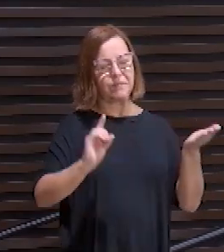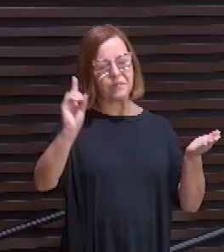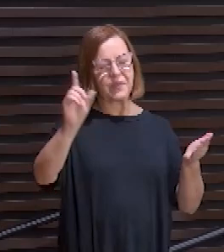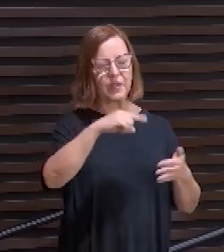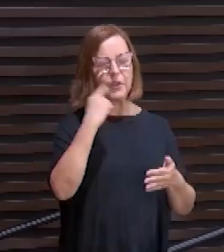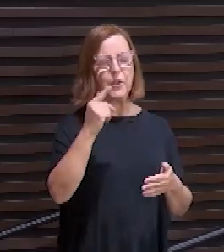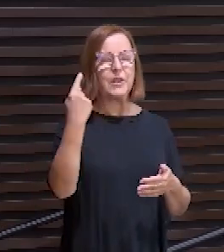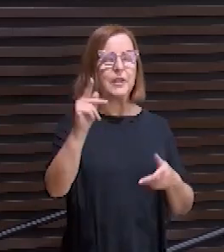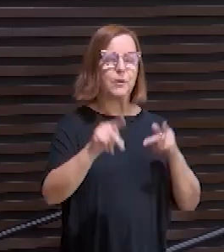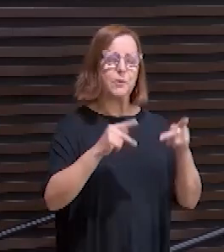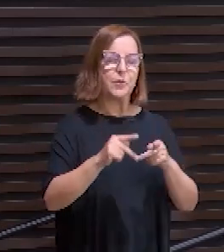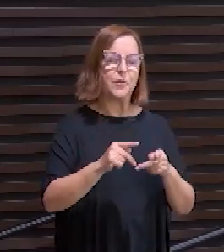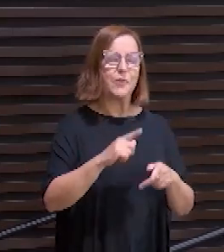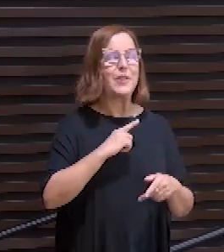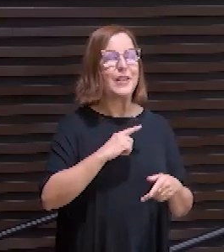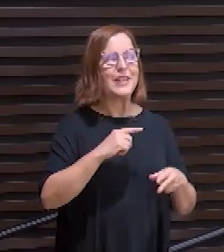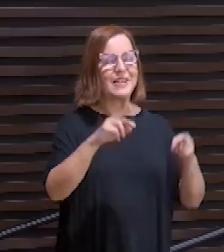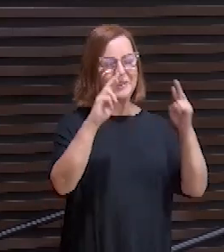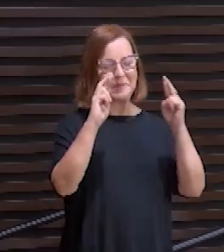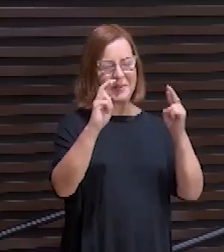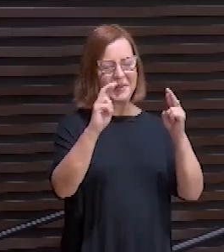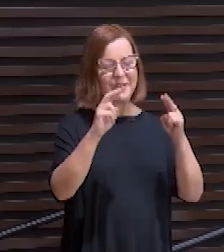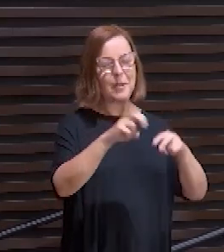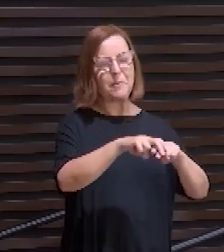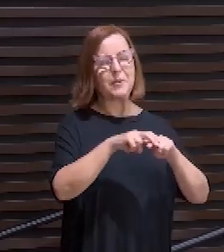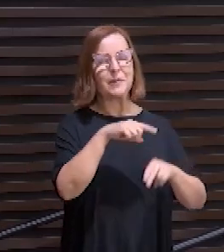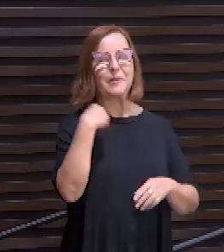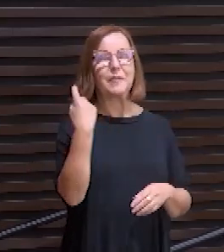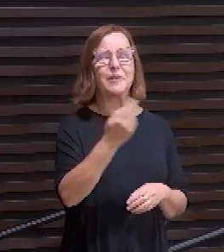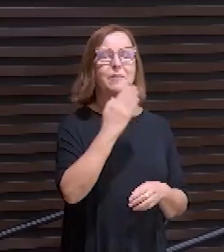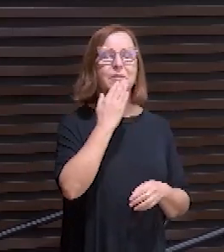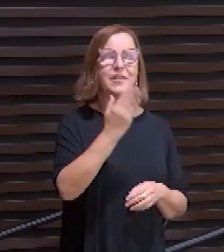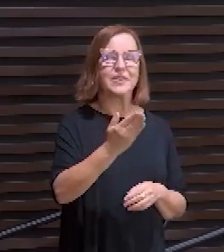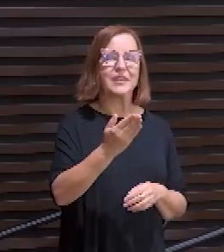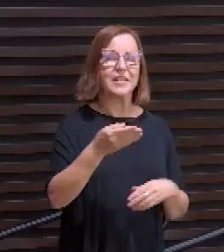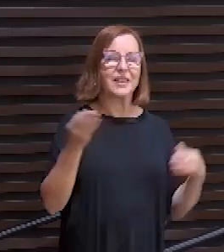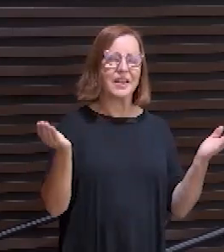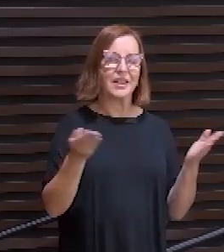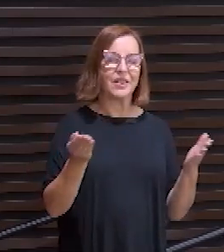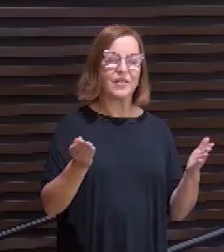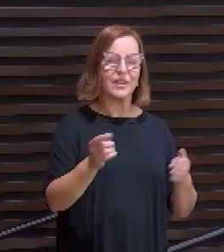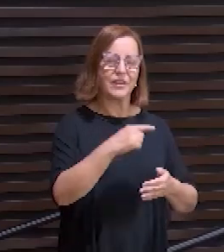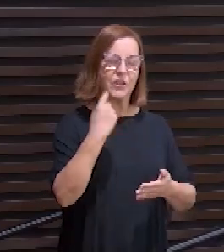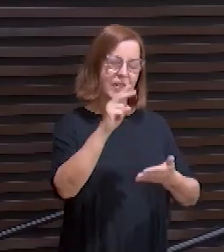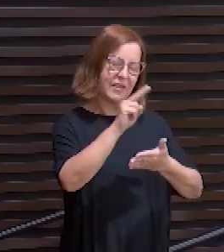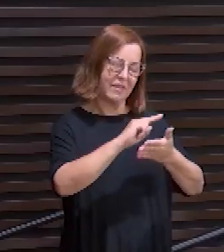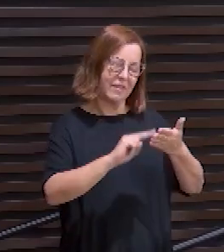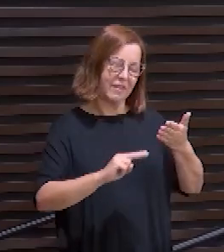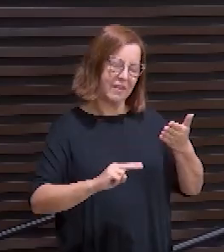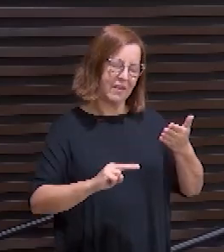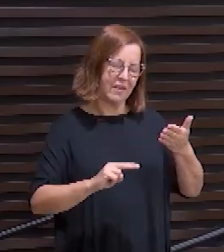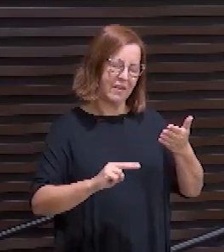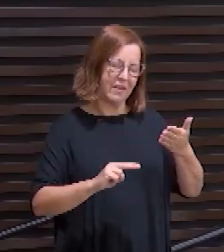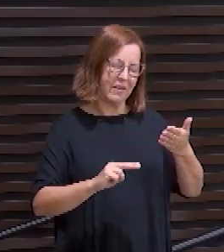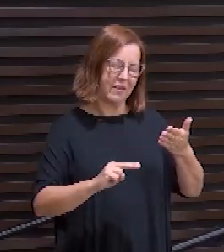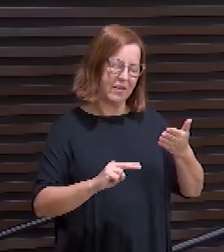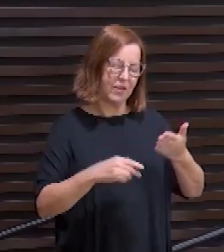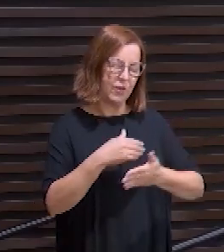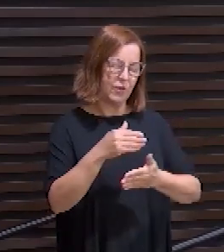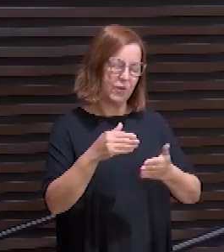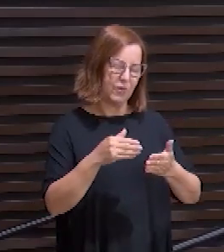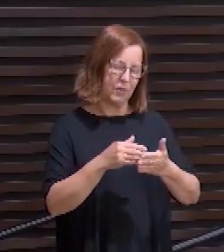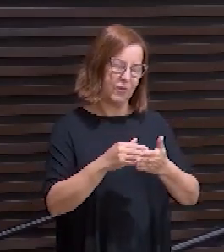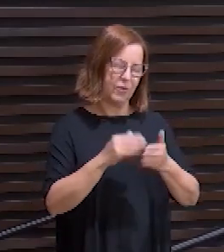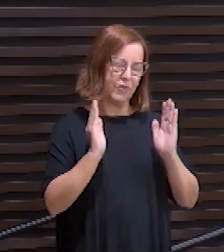tenhamos esperança. Por isso nós te pedimos que agora que nós iremos ler tudo quanto outrora foi